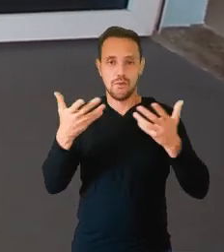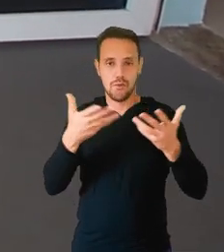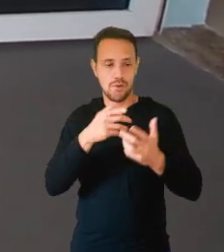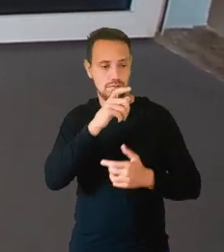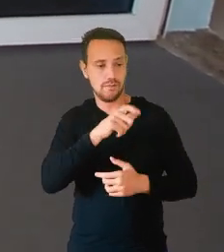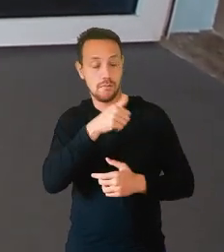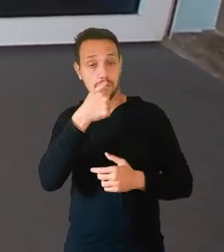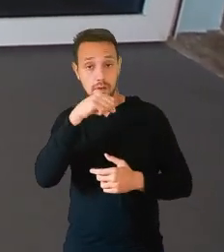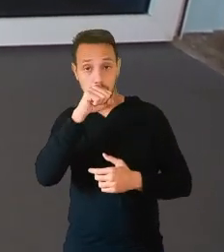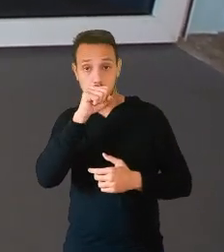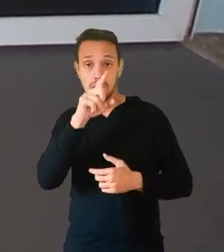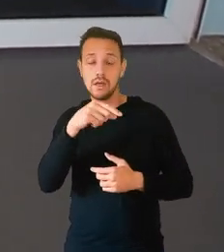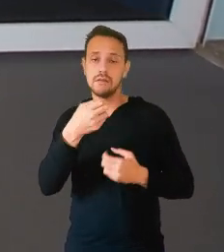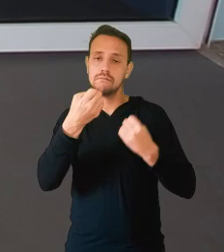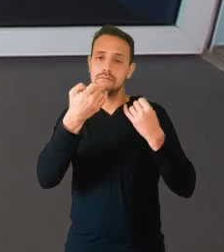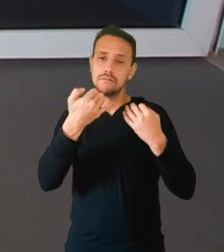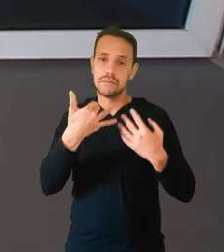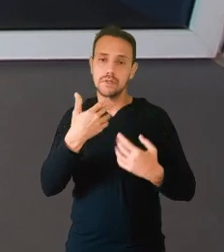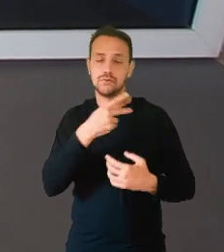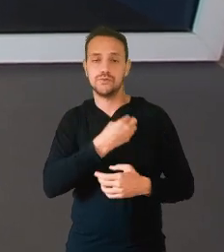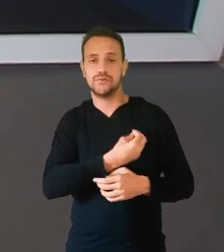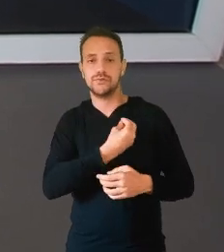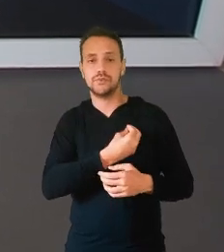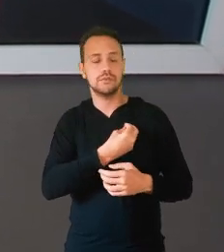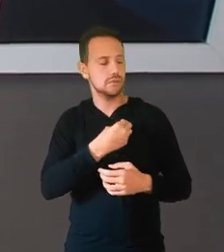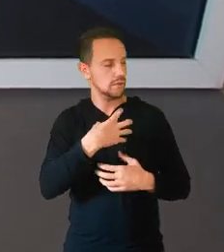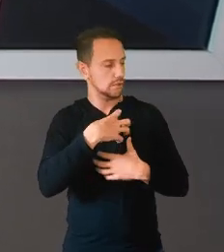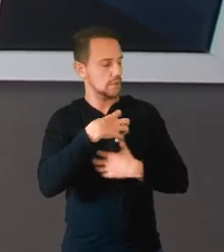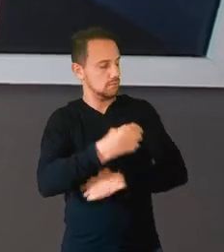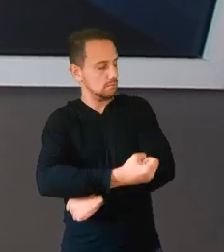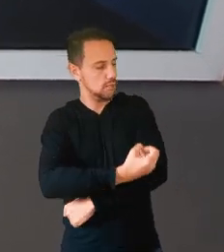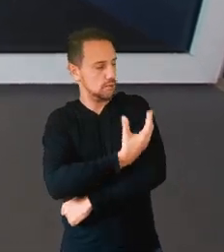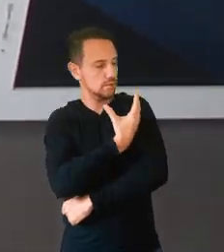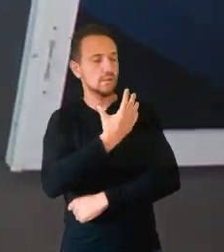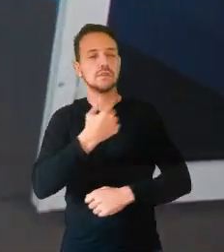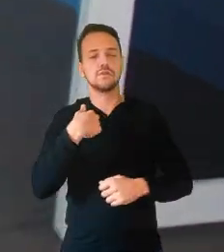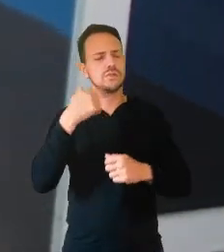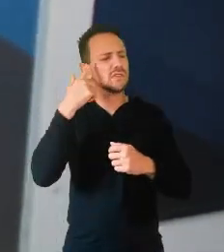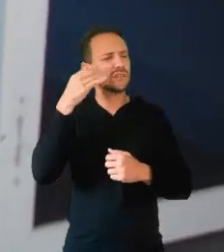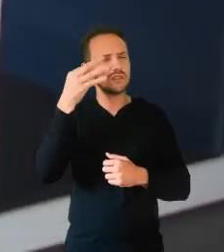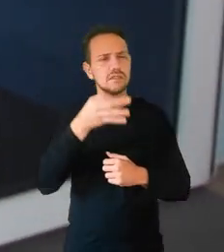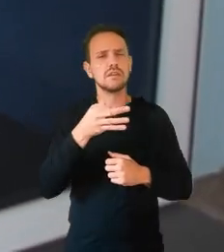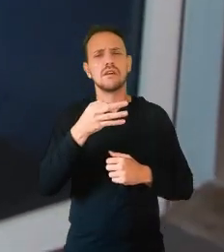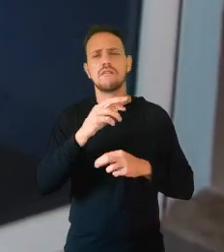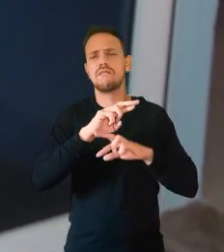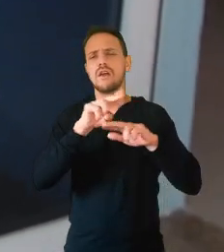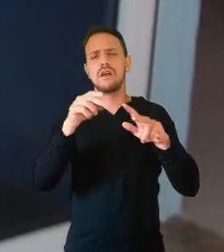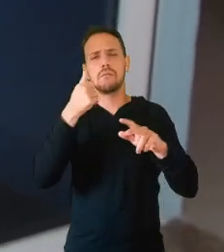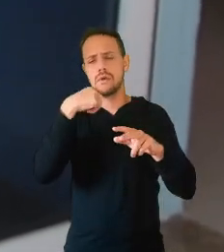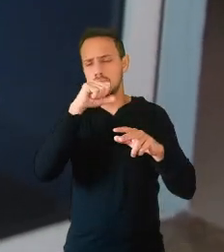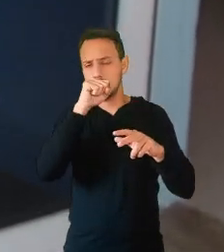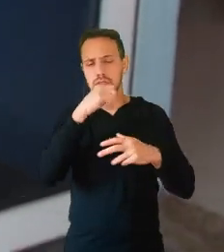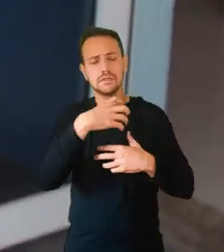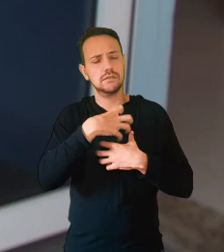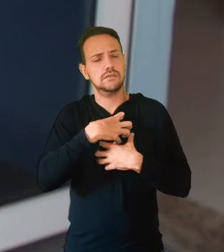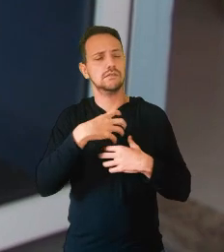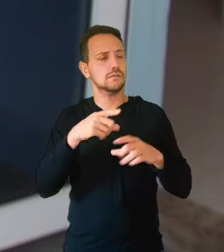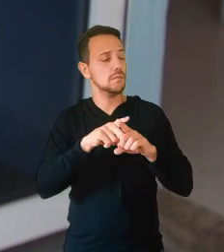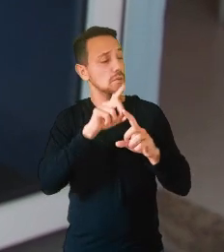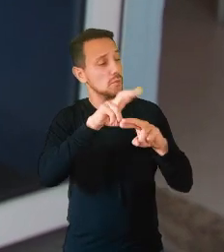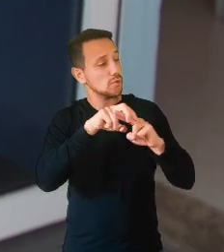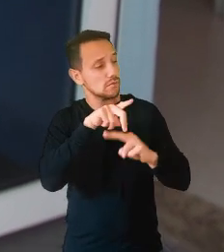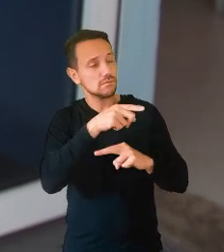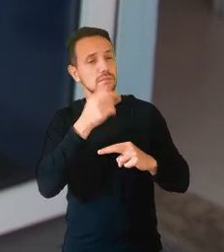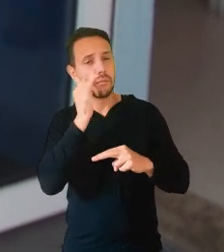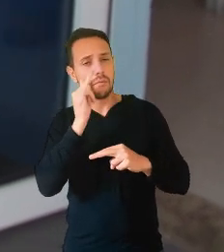seu depoimento. Ana, eu fiquei emocionada e tenho certeza que muitas mães também ficaram da forma que você aborda